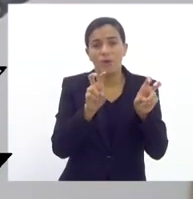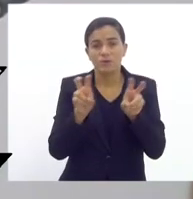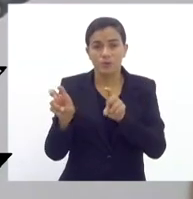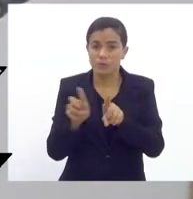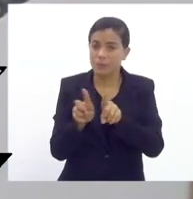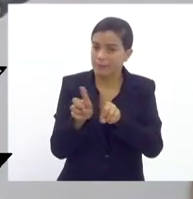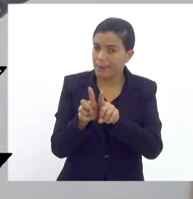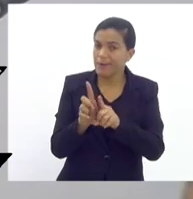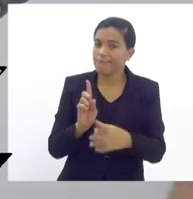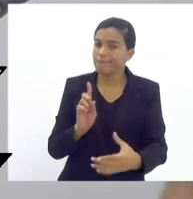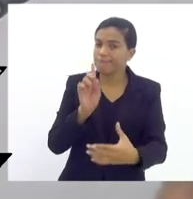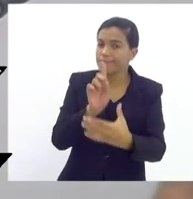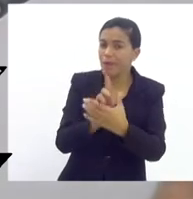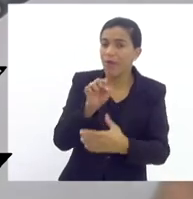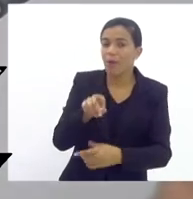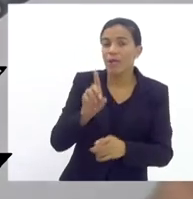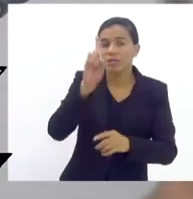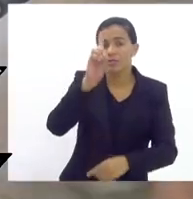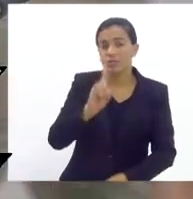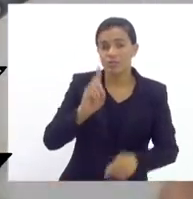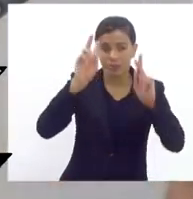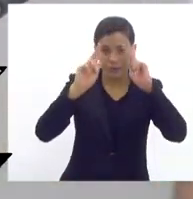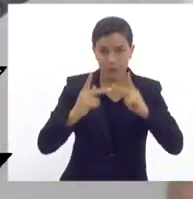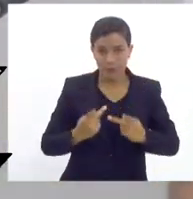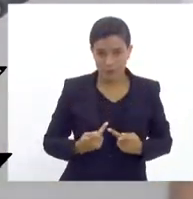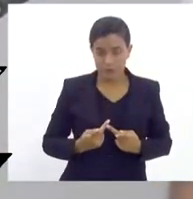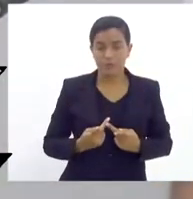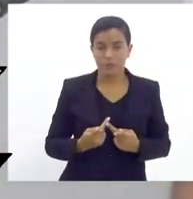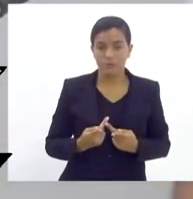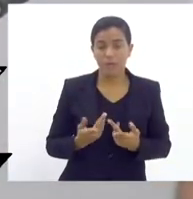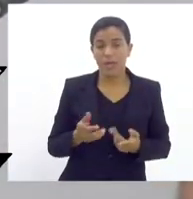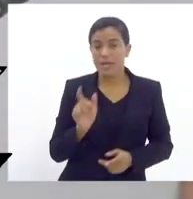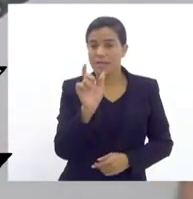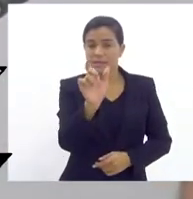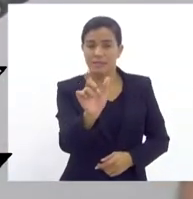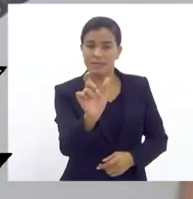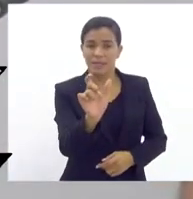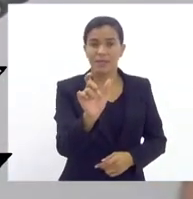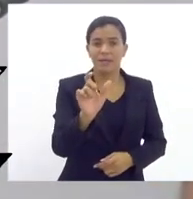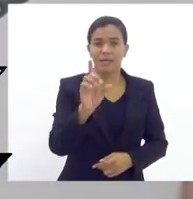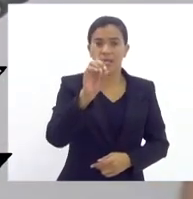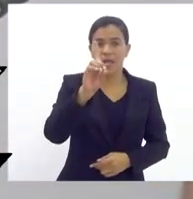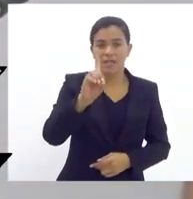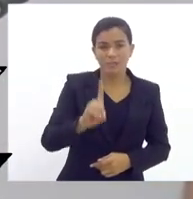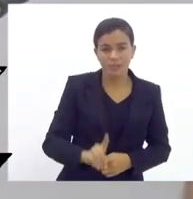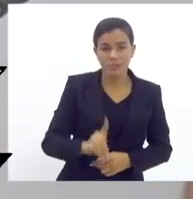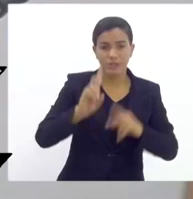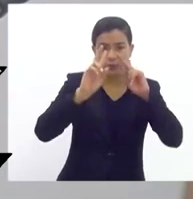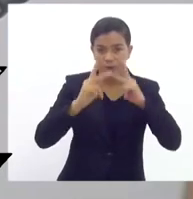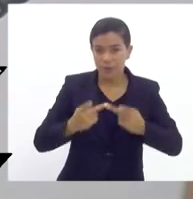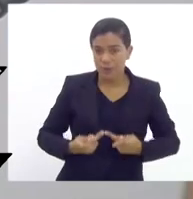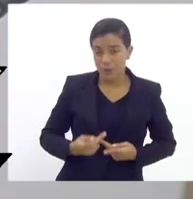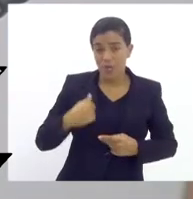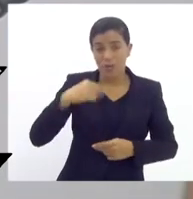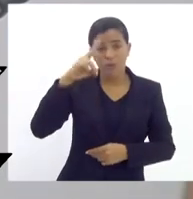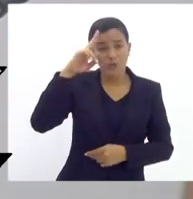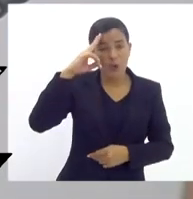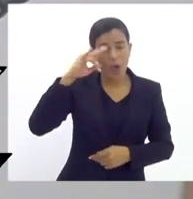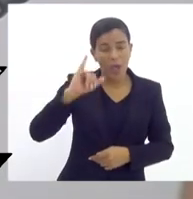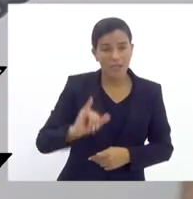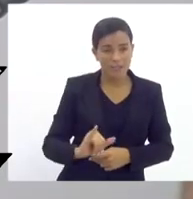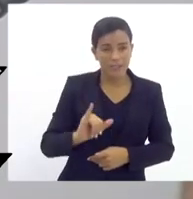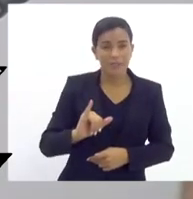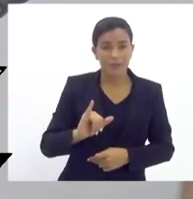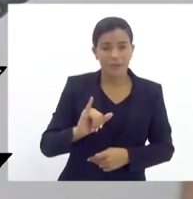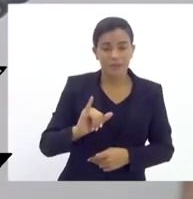colocou a gente aqui que é direitos humanos Então esse é parábola de direitos humanos como o Sul do haitiço haitiano também